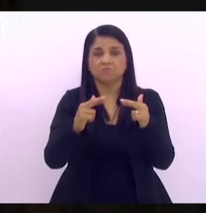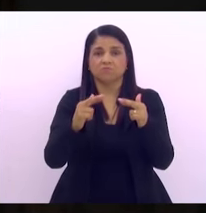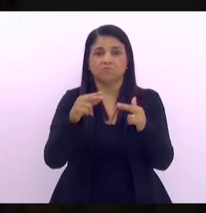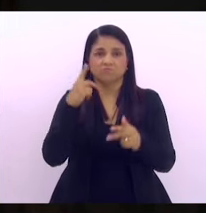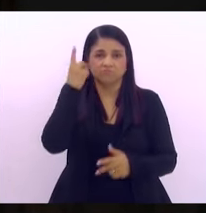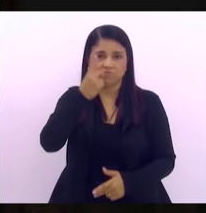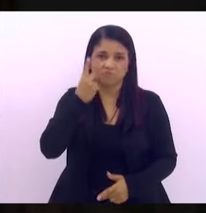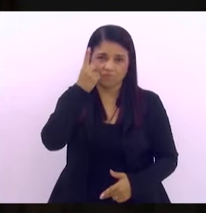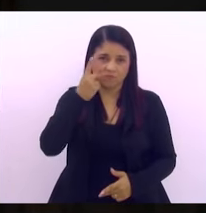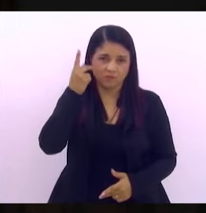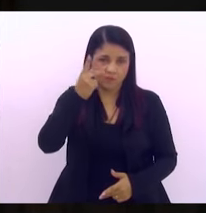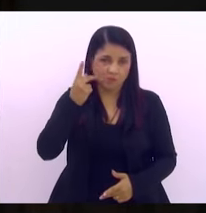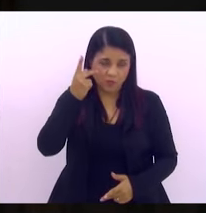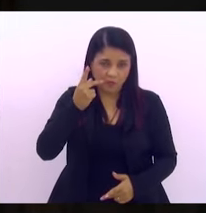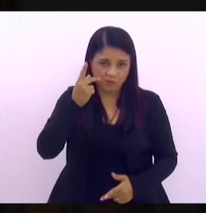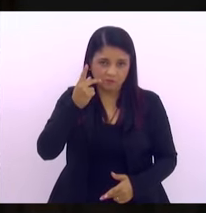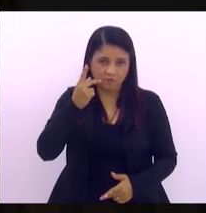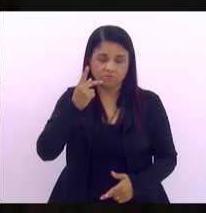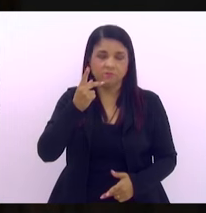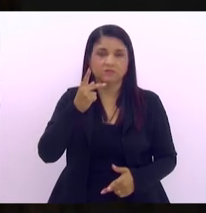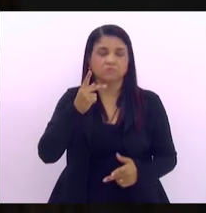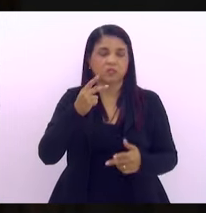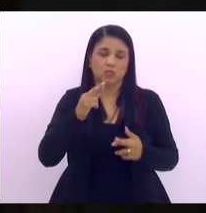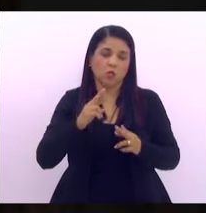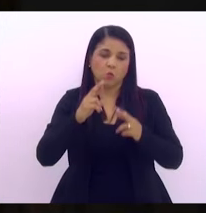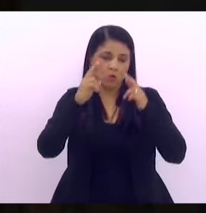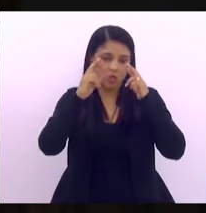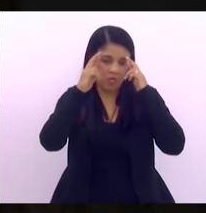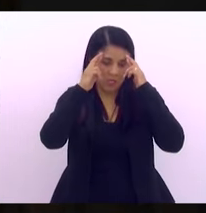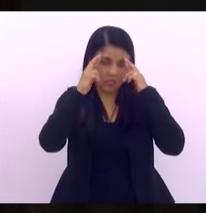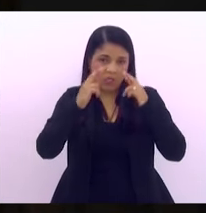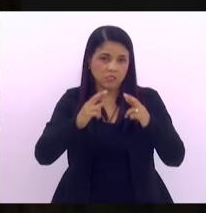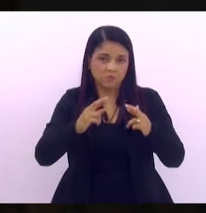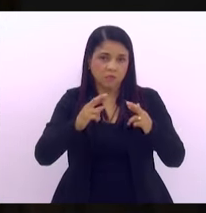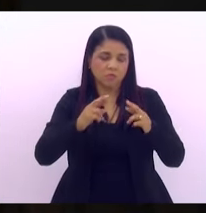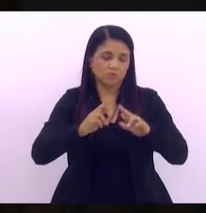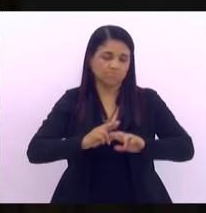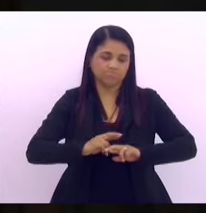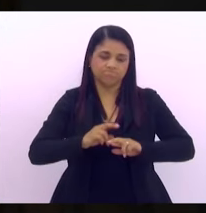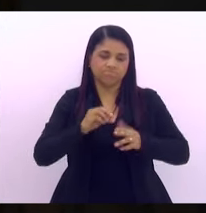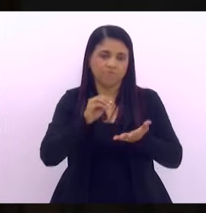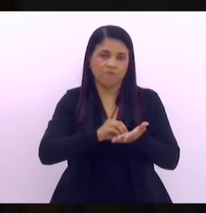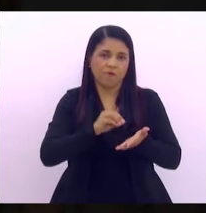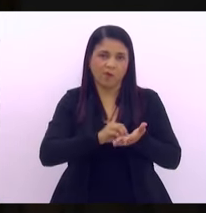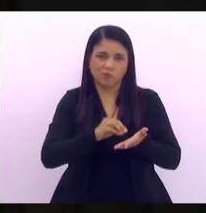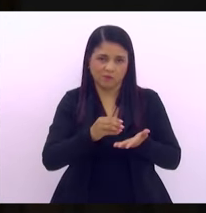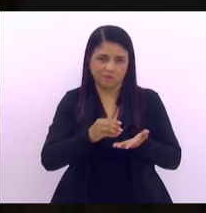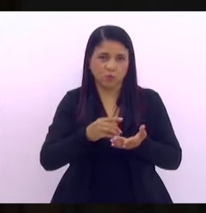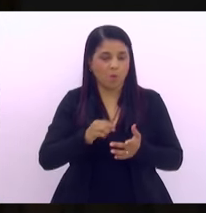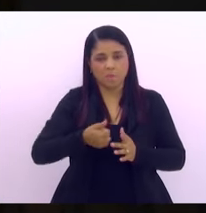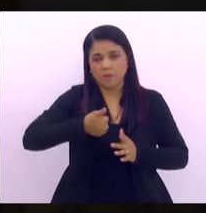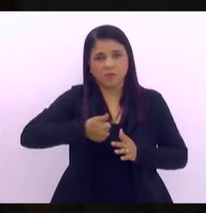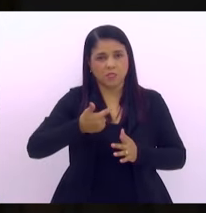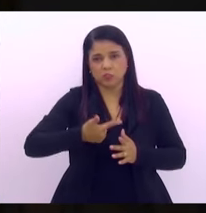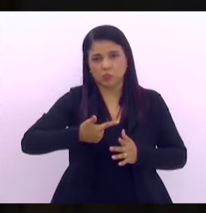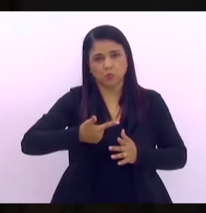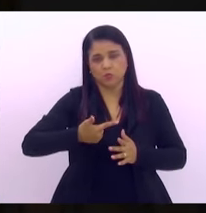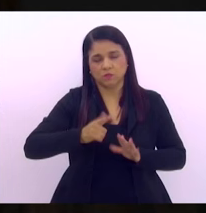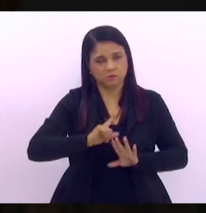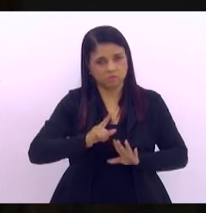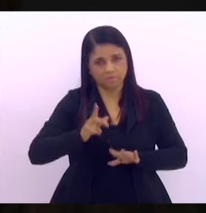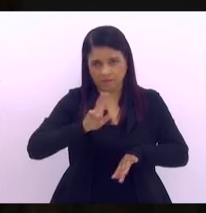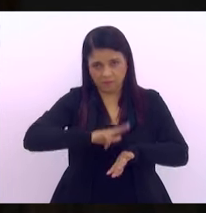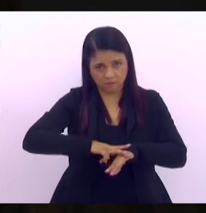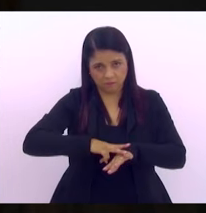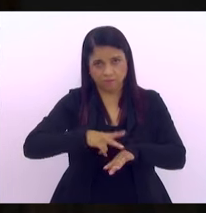e não destratá-lo publicamente, não é a primeira nem a segunda desta secretária, então chama atenção, inclusive, do meu amigo